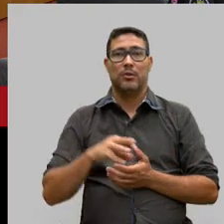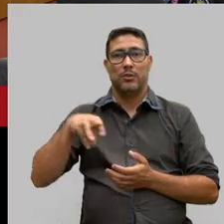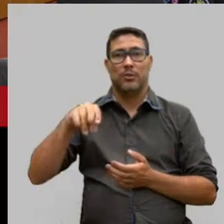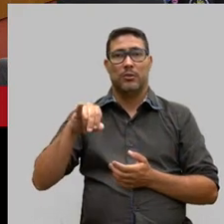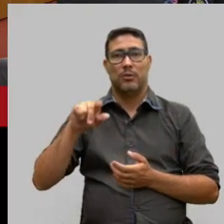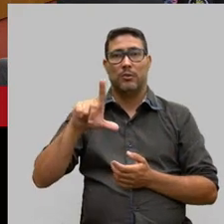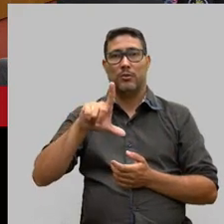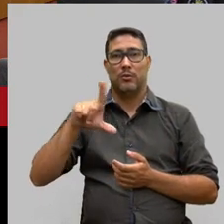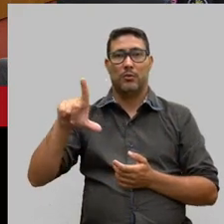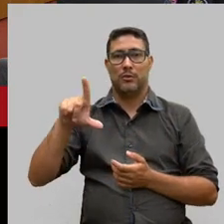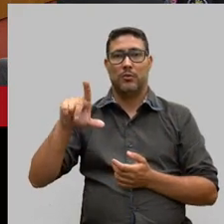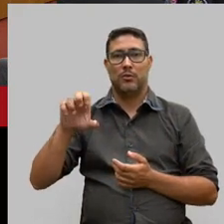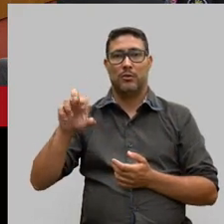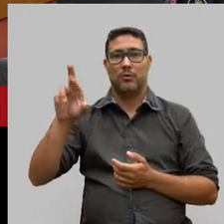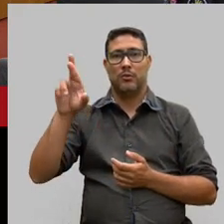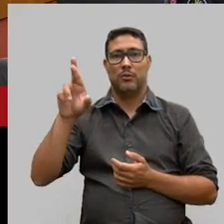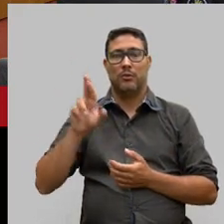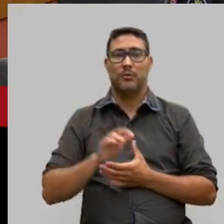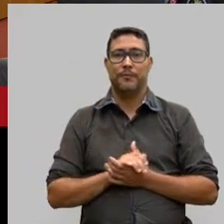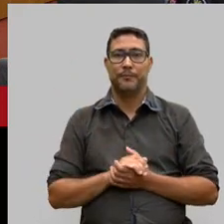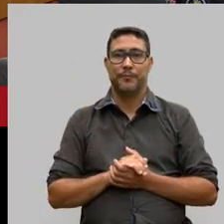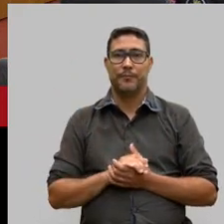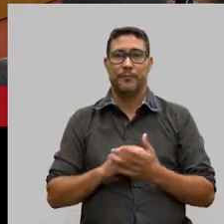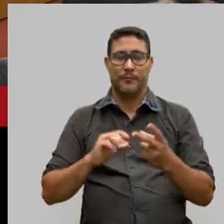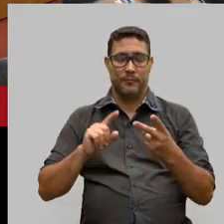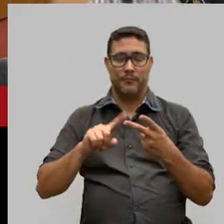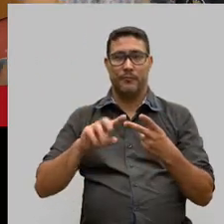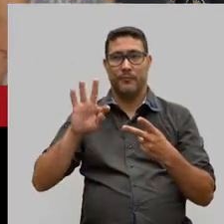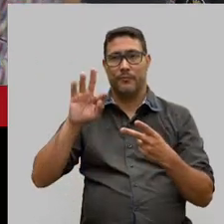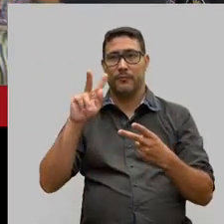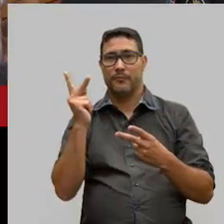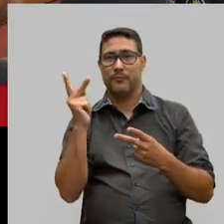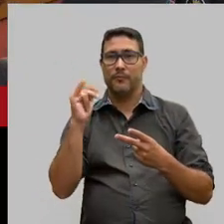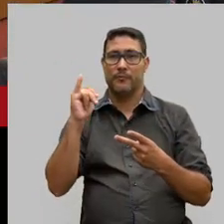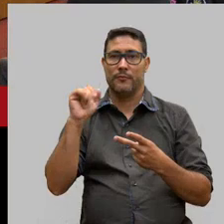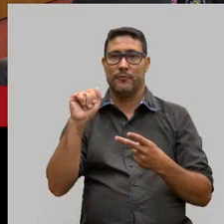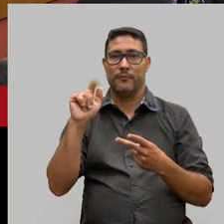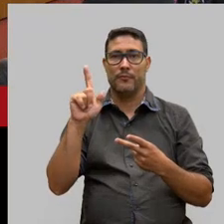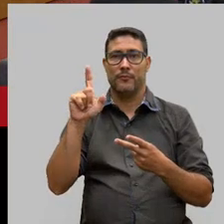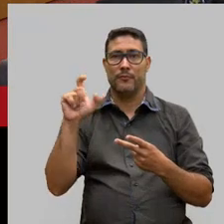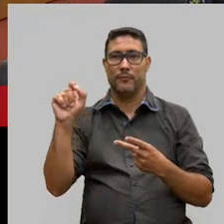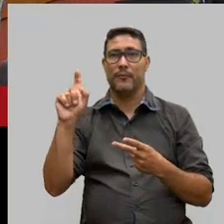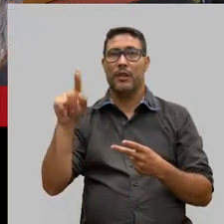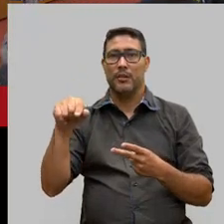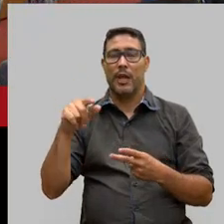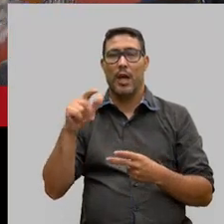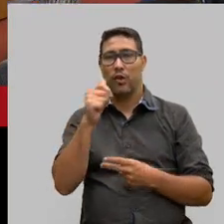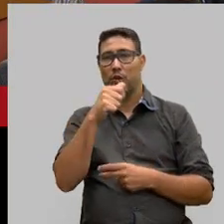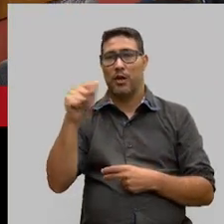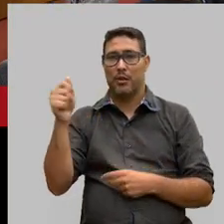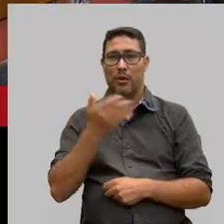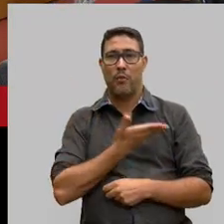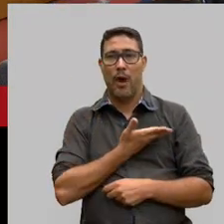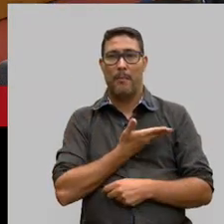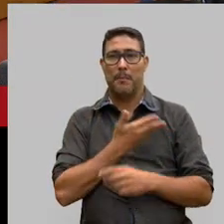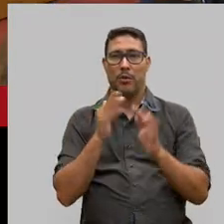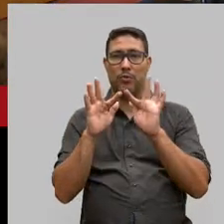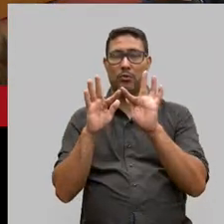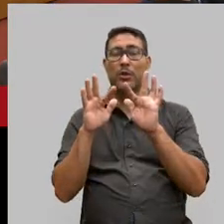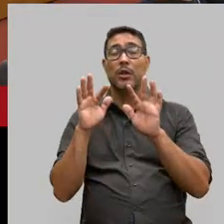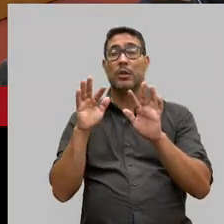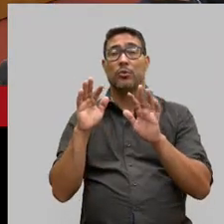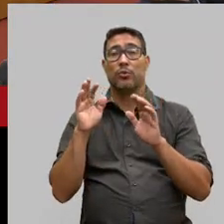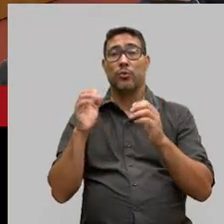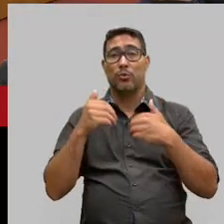Miller o Miller e depois do Miller o thago Afonso que é da associação amigo dos autistas o Miller tá